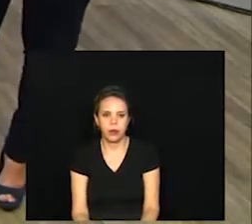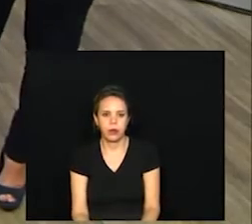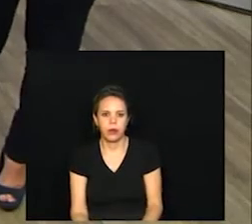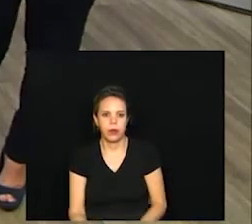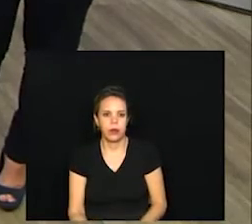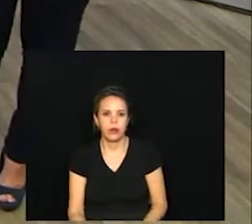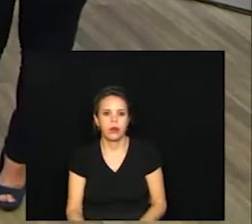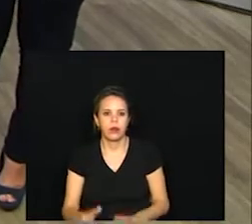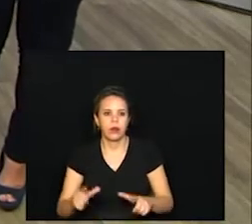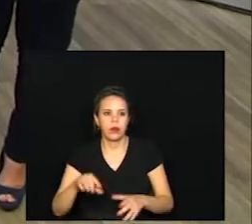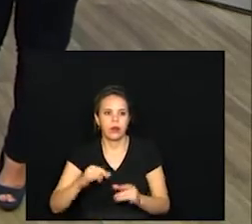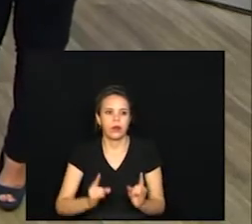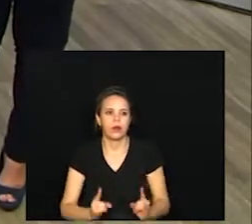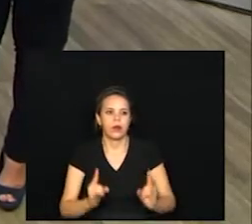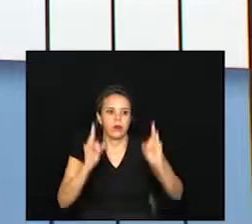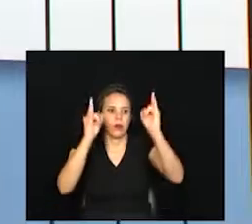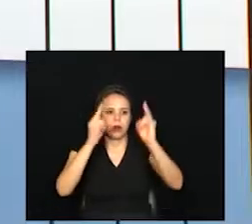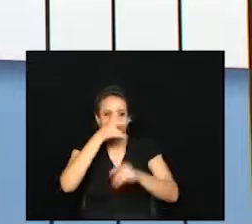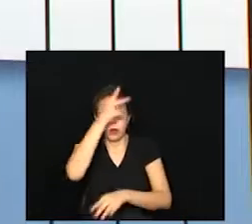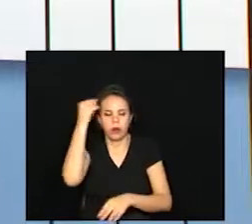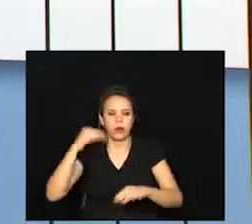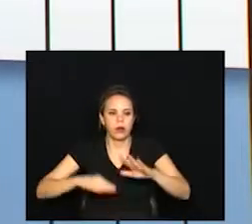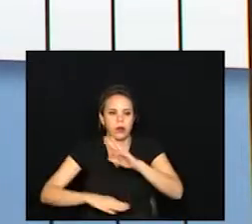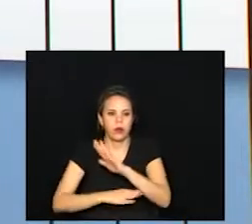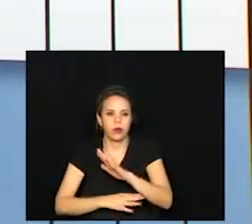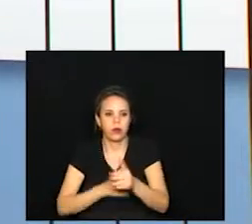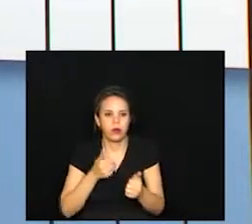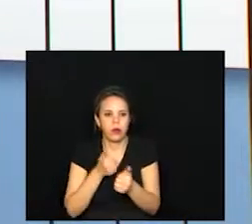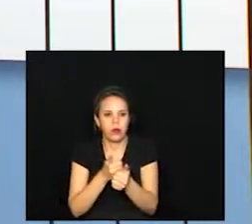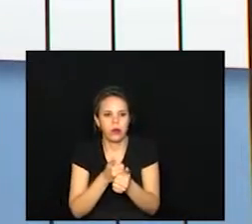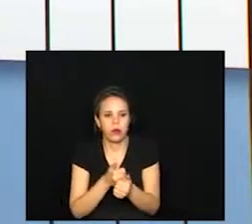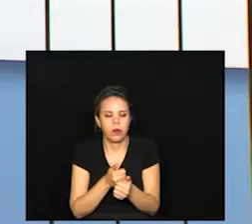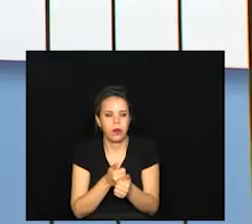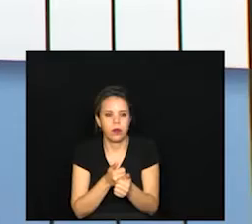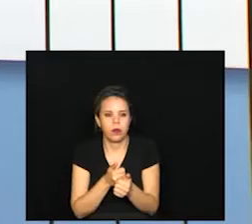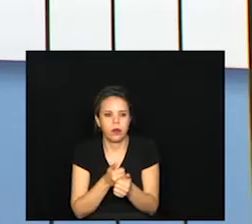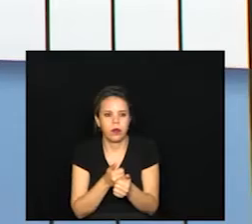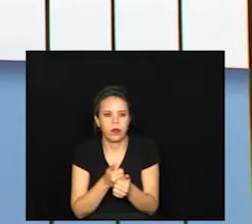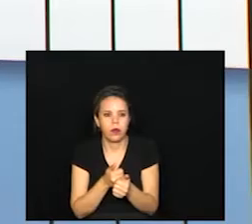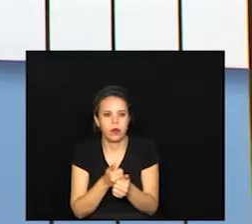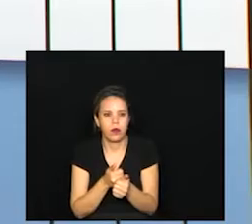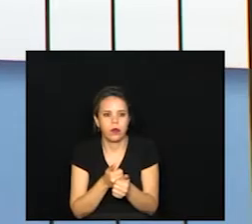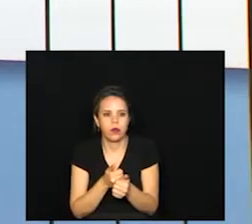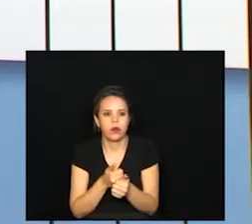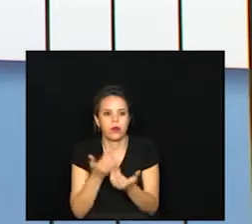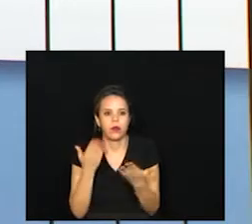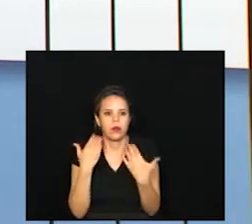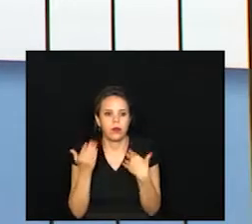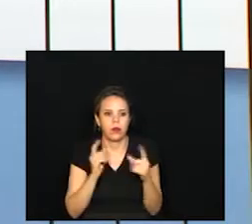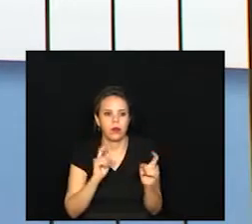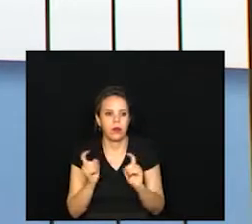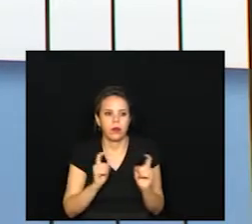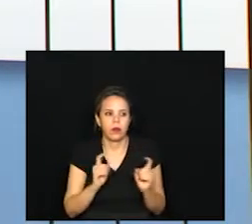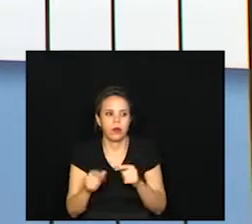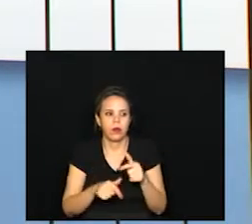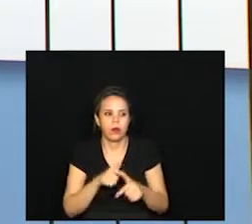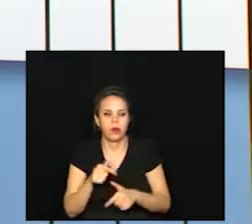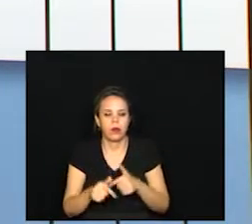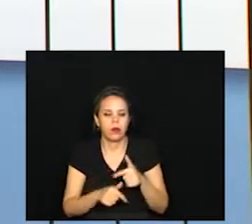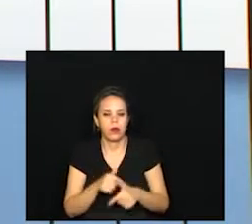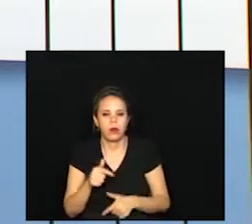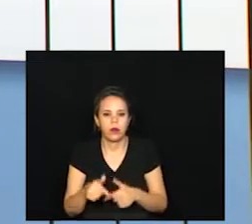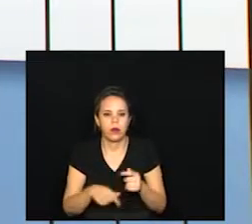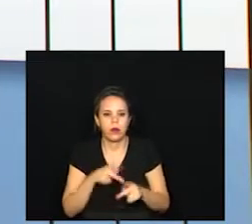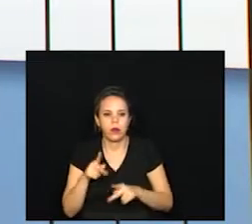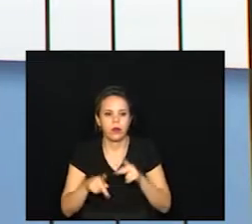no Paço Municipal. E a Câmara acompanha de perto essas tratativas e esse trabalho para